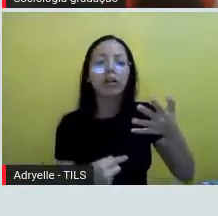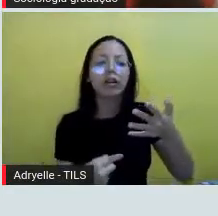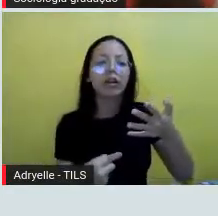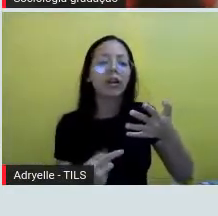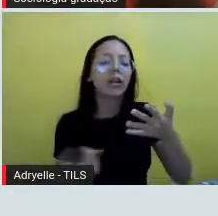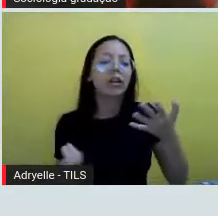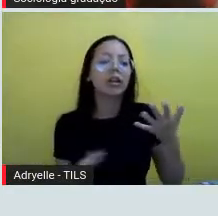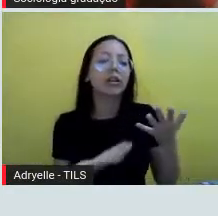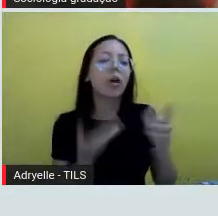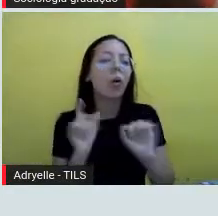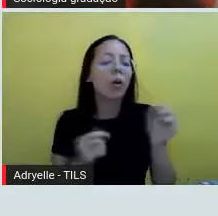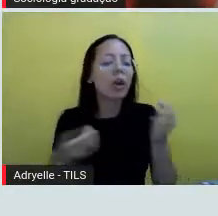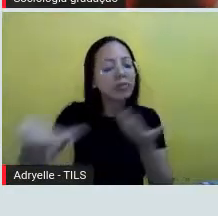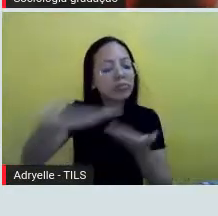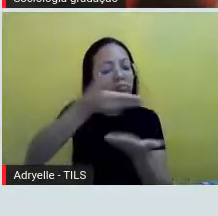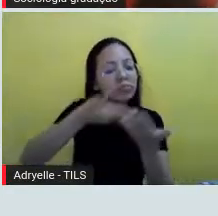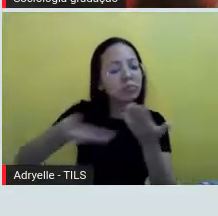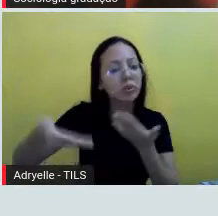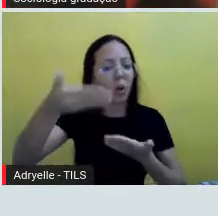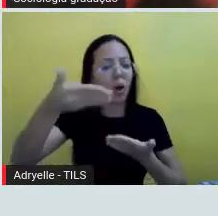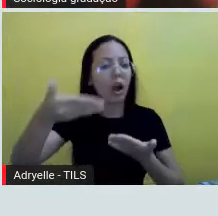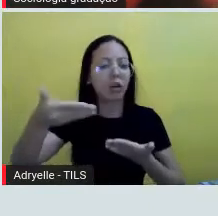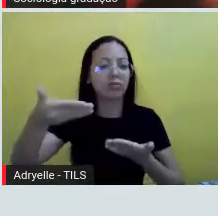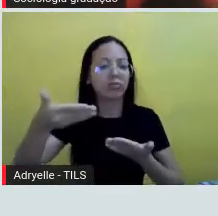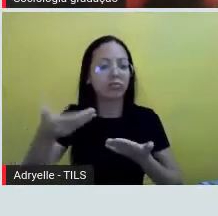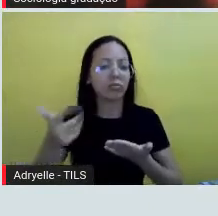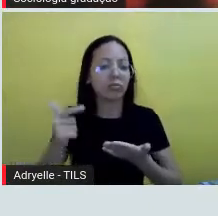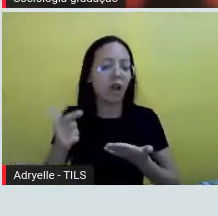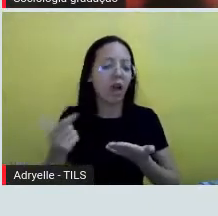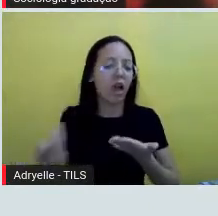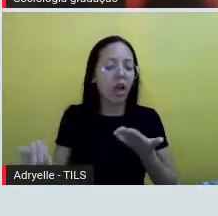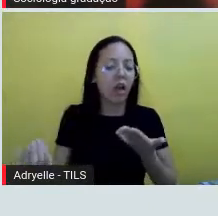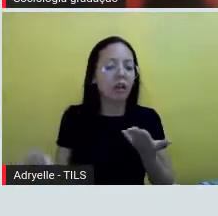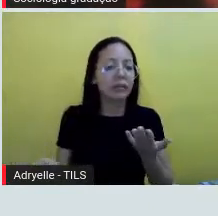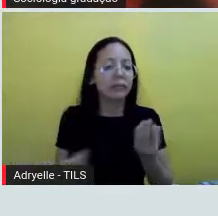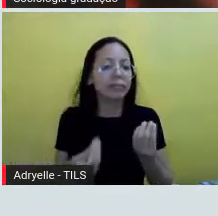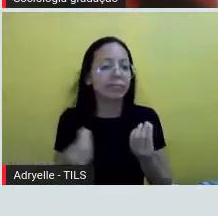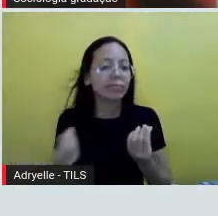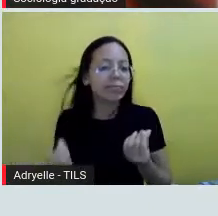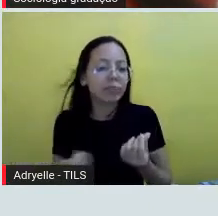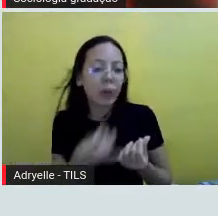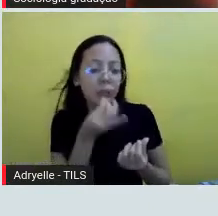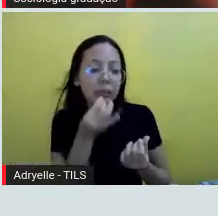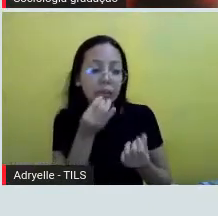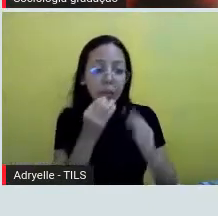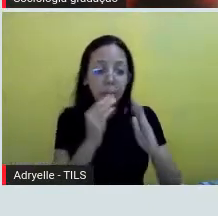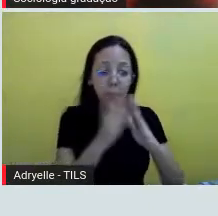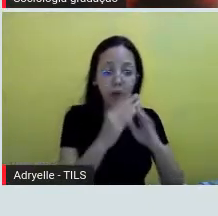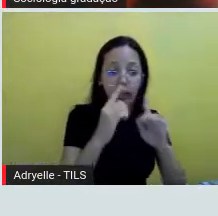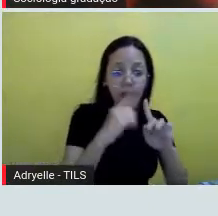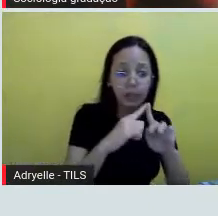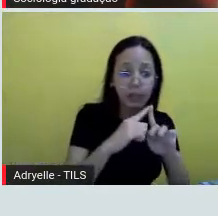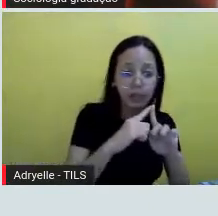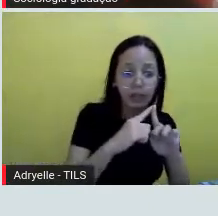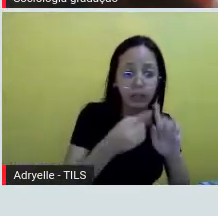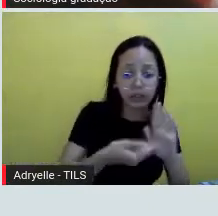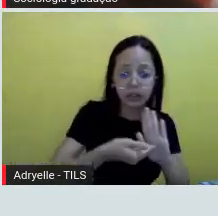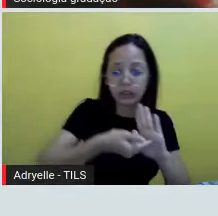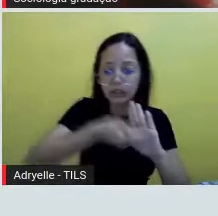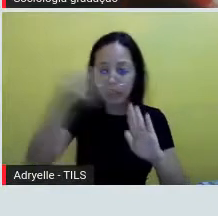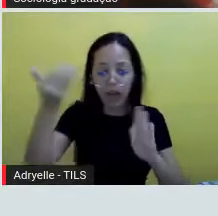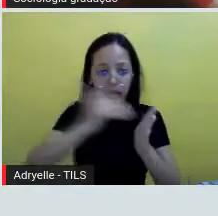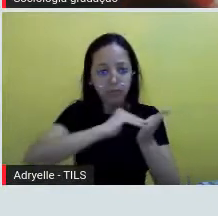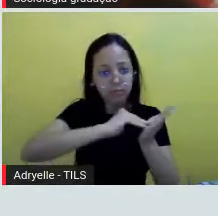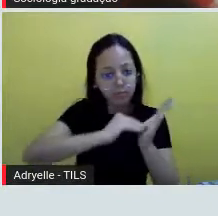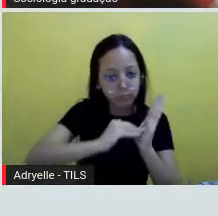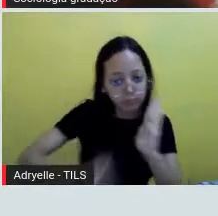uma troca de poder, digamos assim, né? De sai a igreja, sai o pensamento